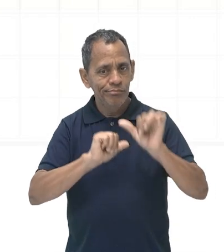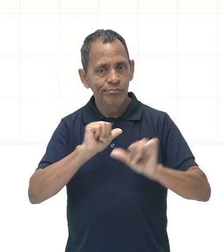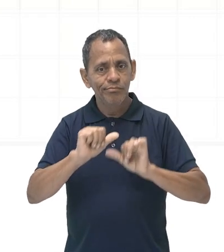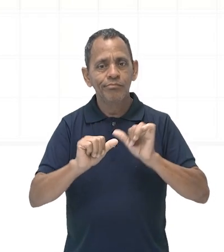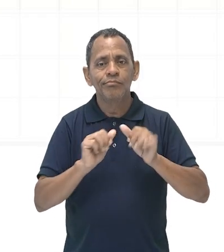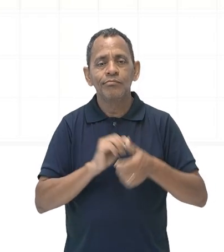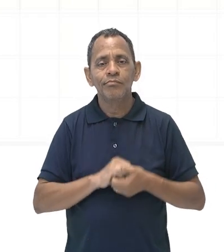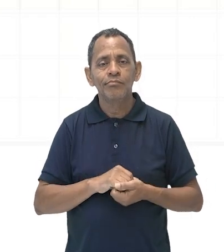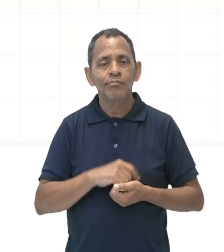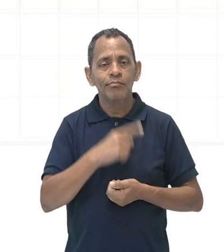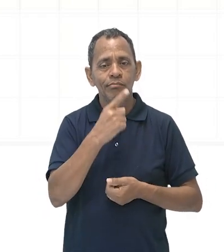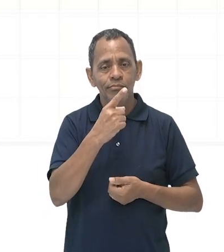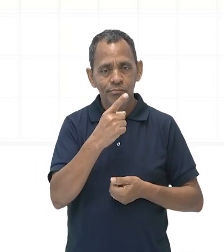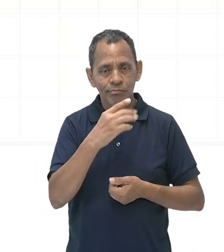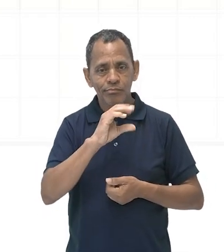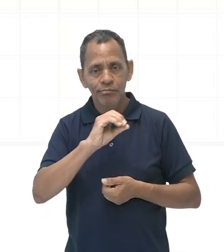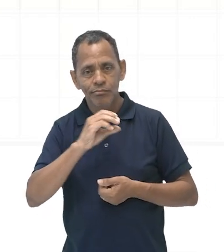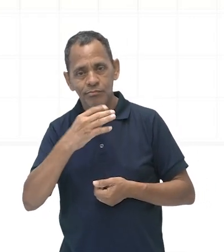De